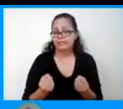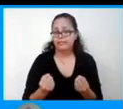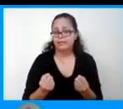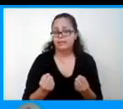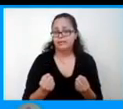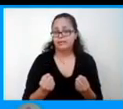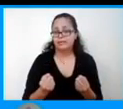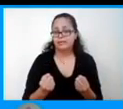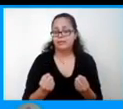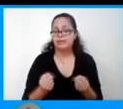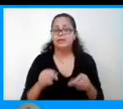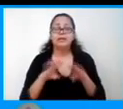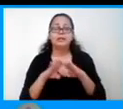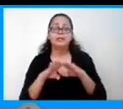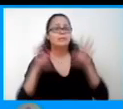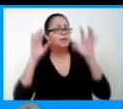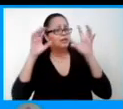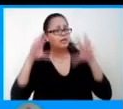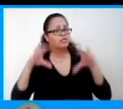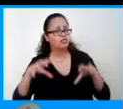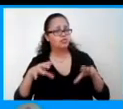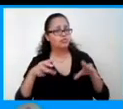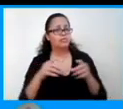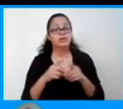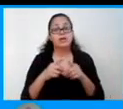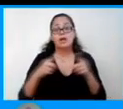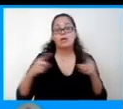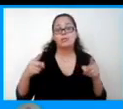em períodos de seca, em períodos chuvosos ele aumenta.